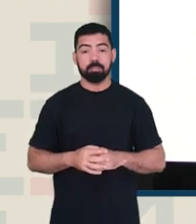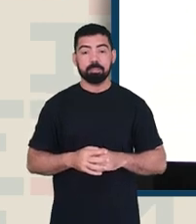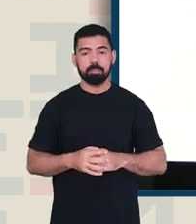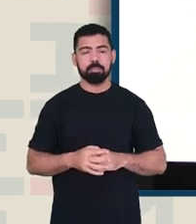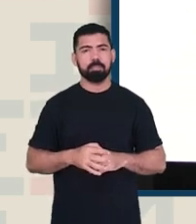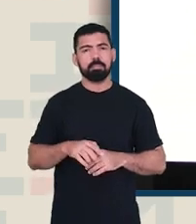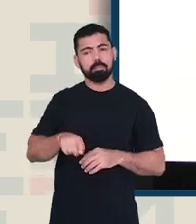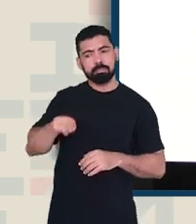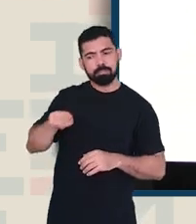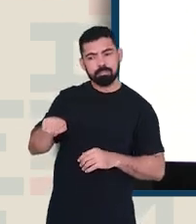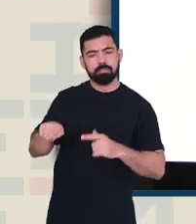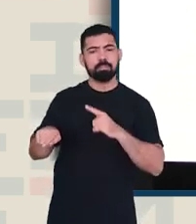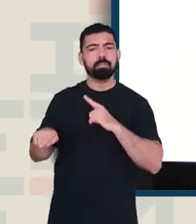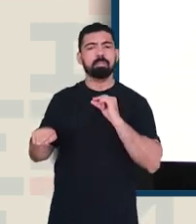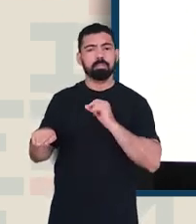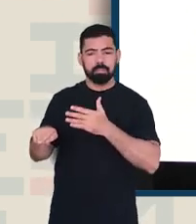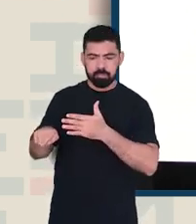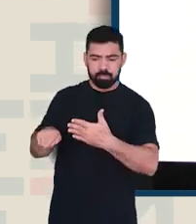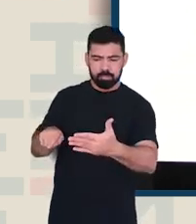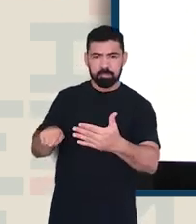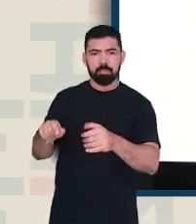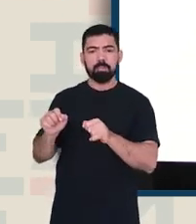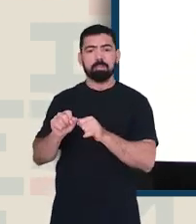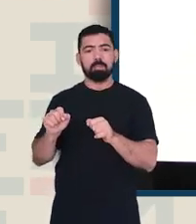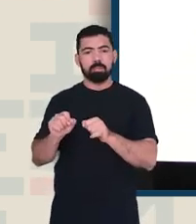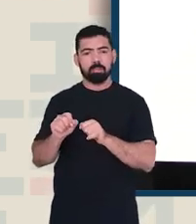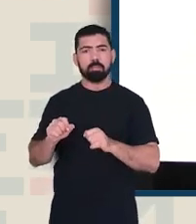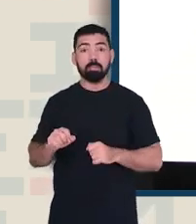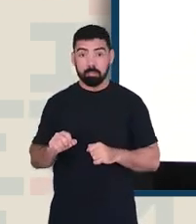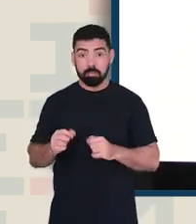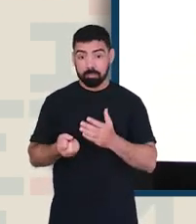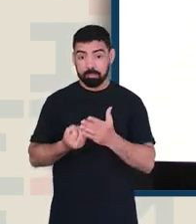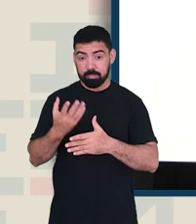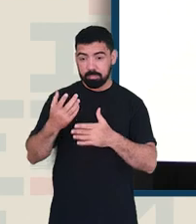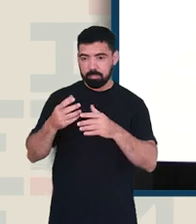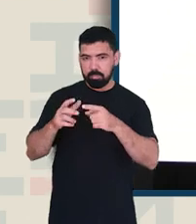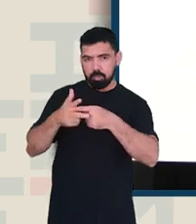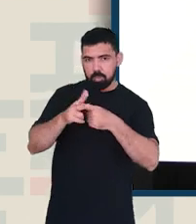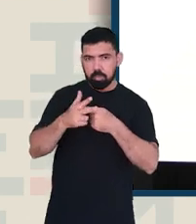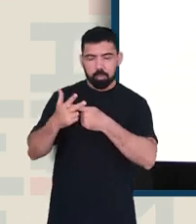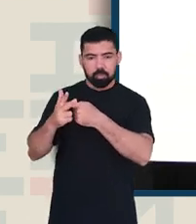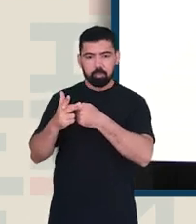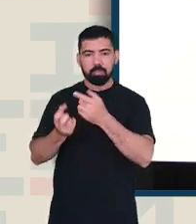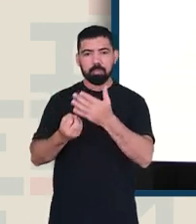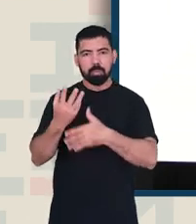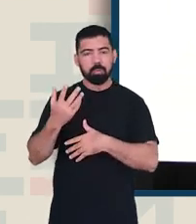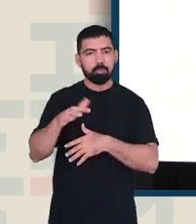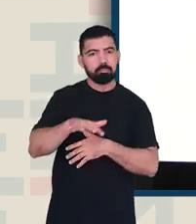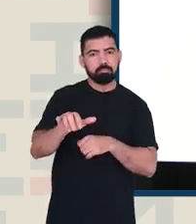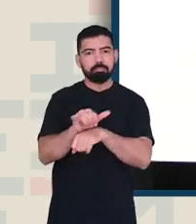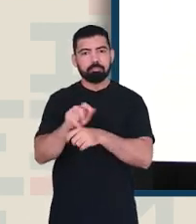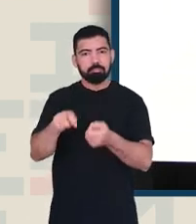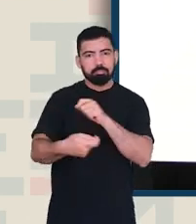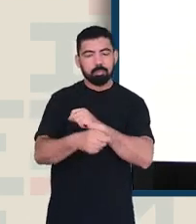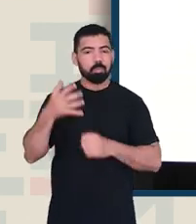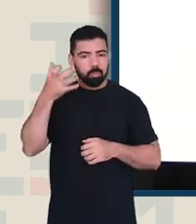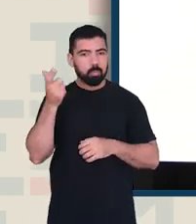que daí podemos fazer, tecer, criar um jogo sonoro